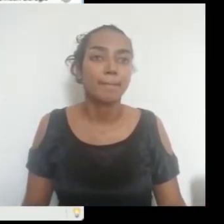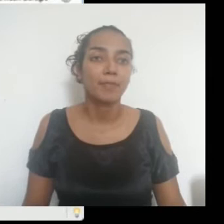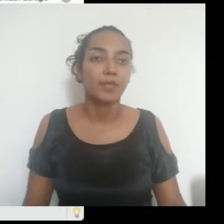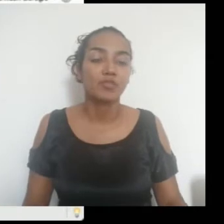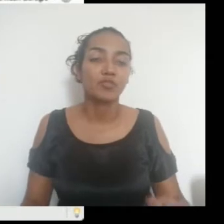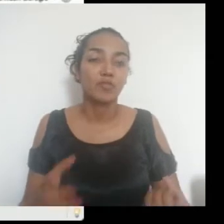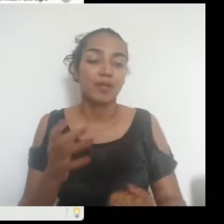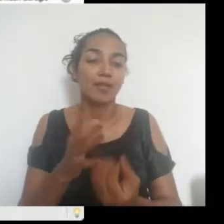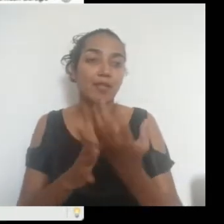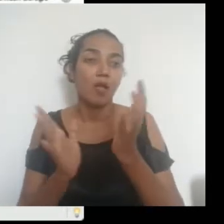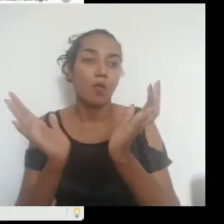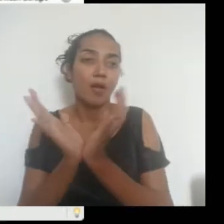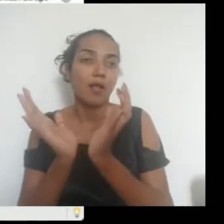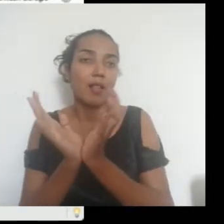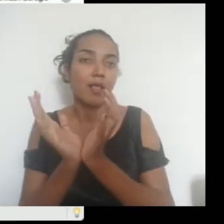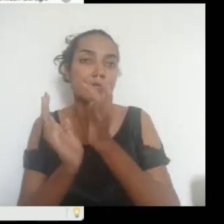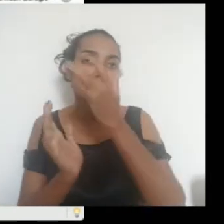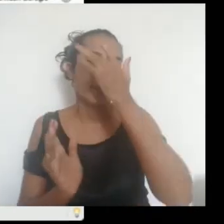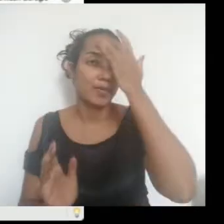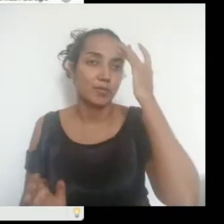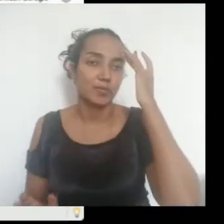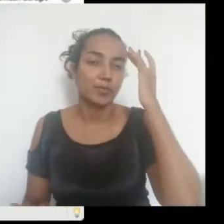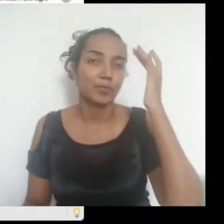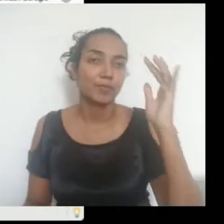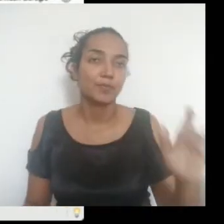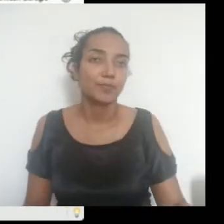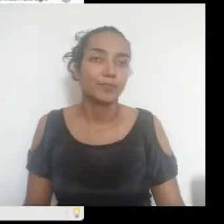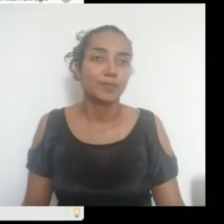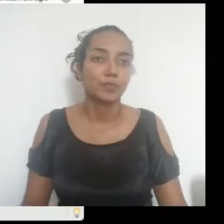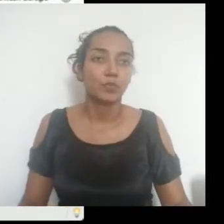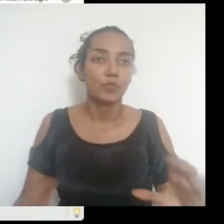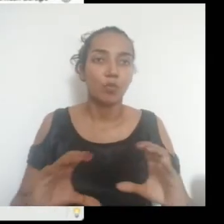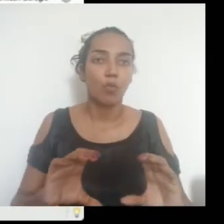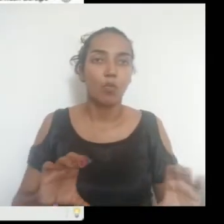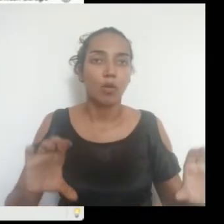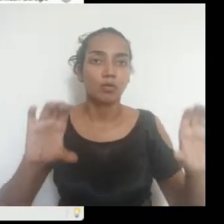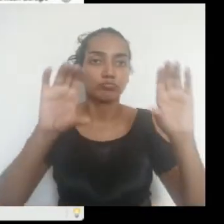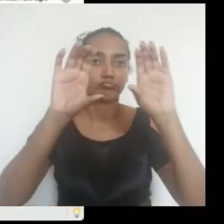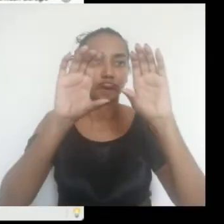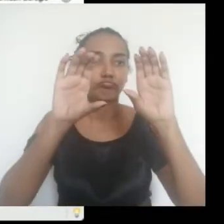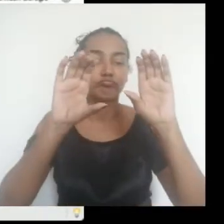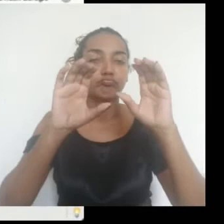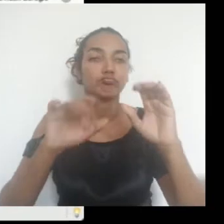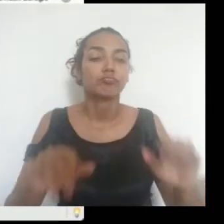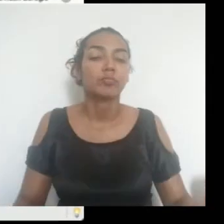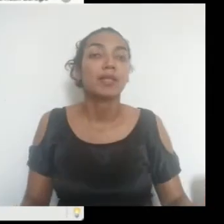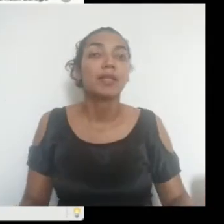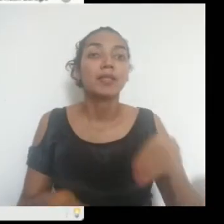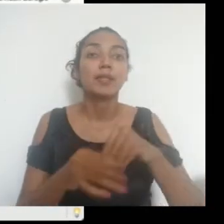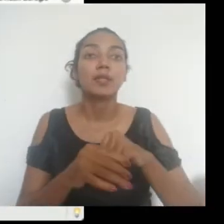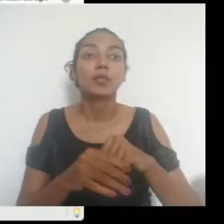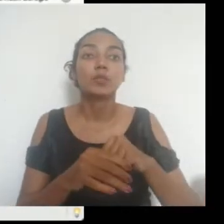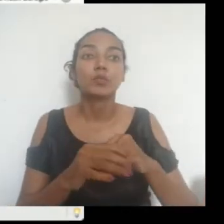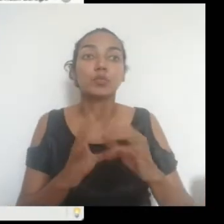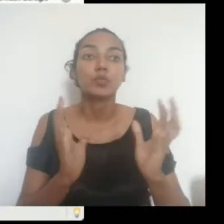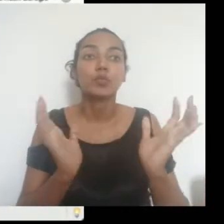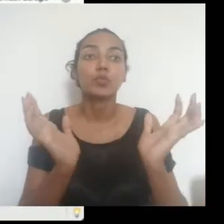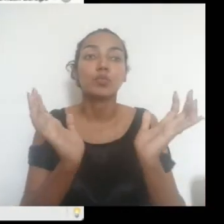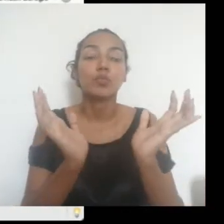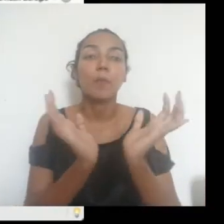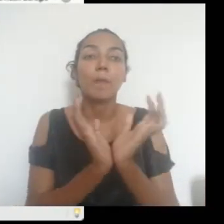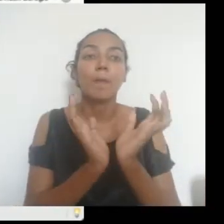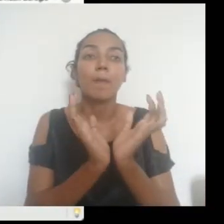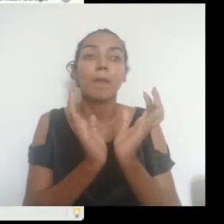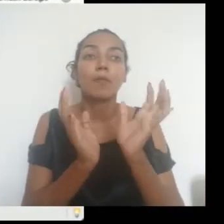aqui em cima. Deixa eu criar aqui dentro do pacote herança. Criar uma nova